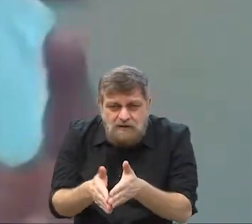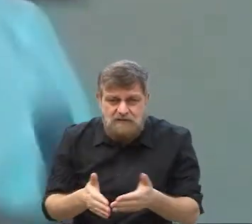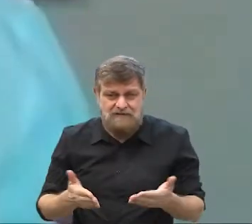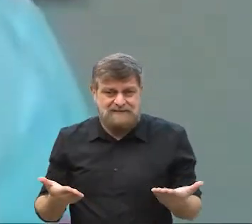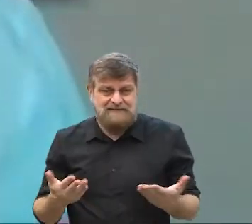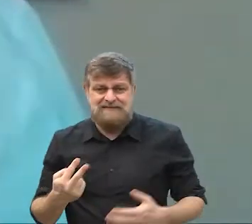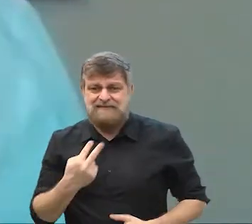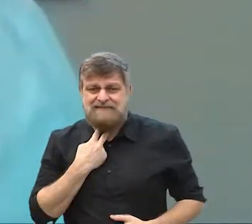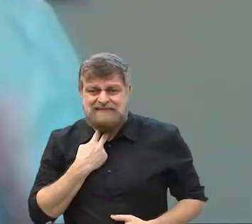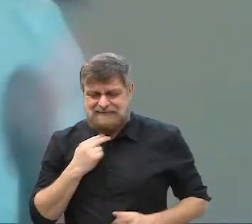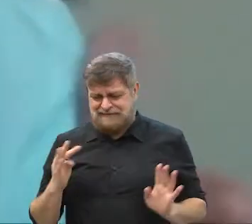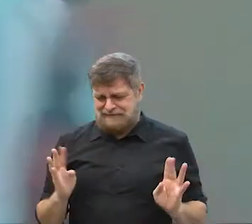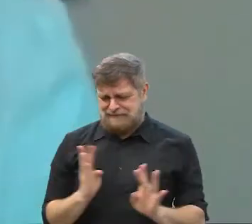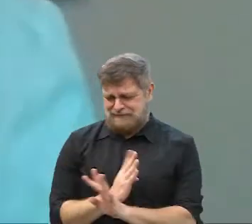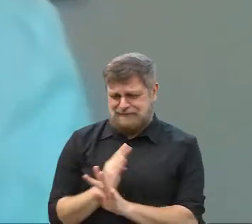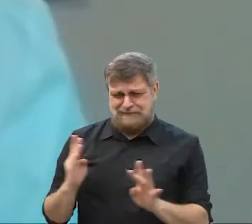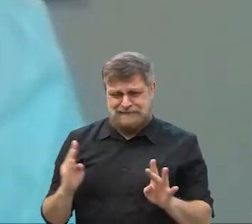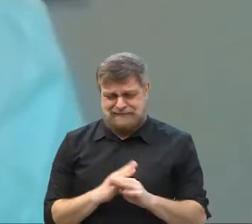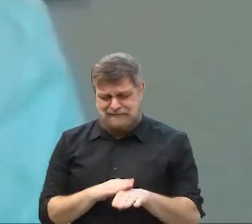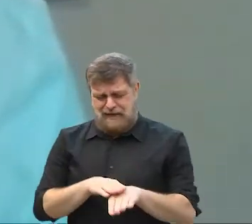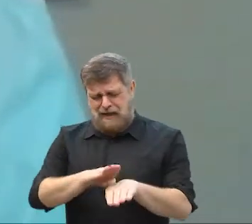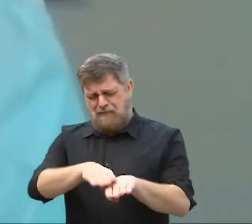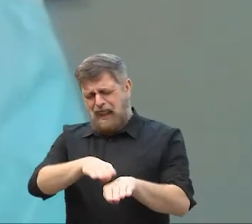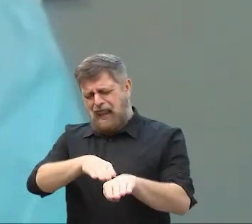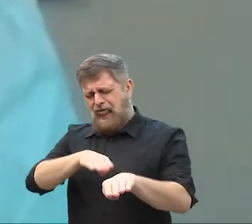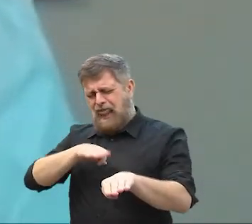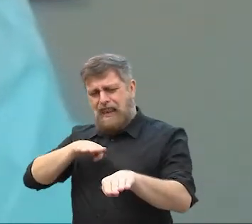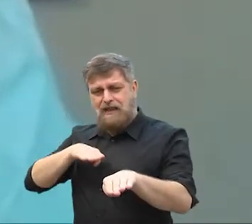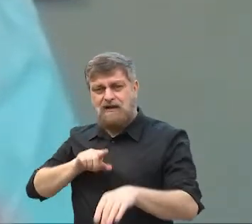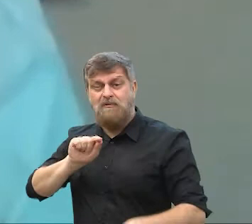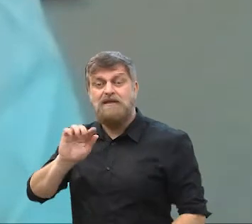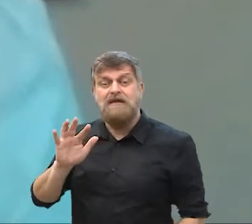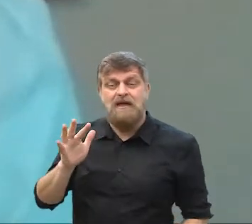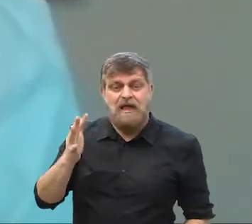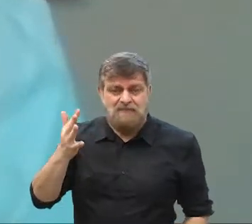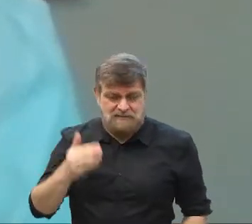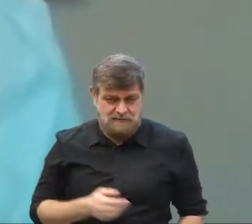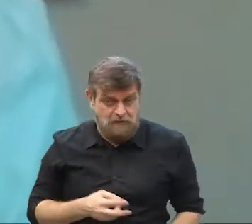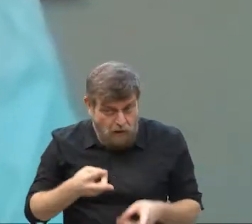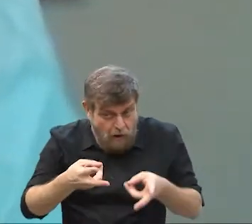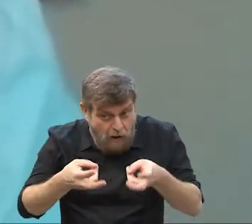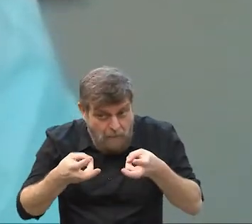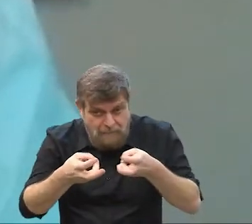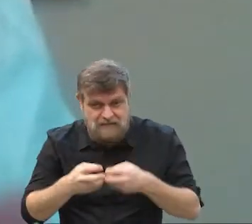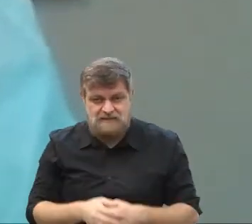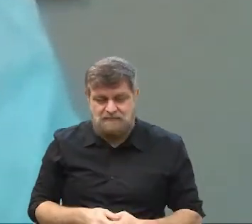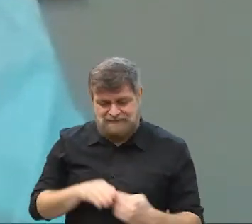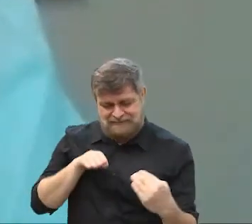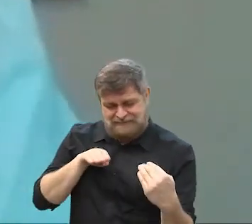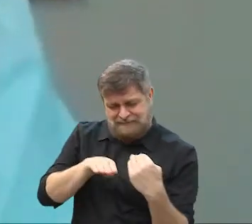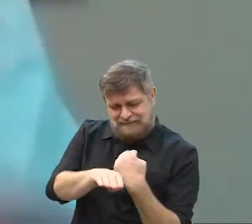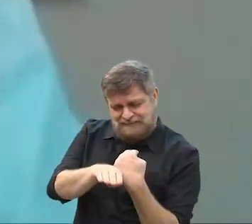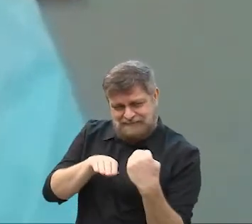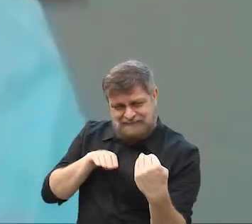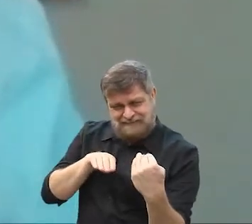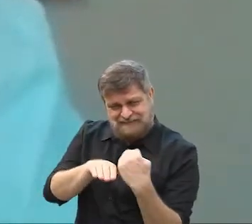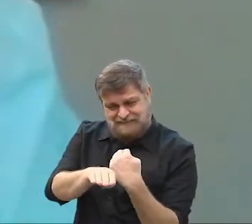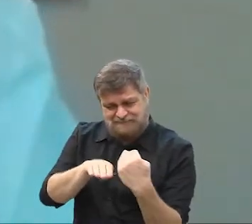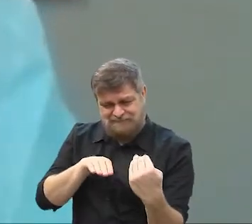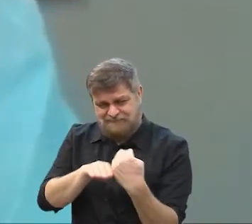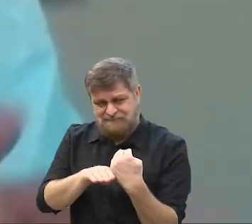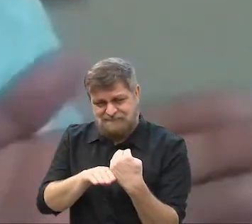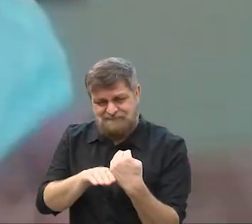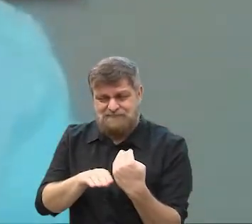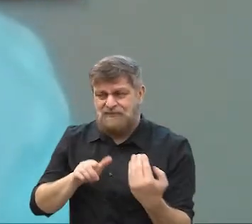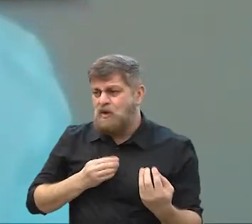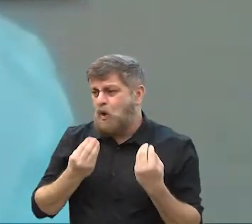naturalmente, muitas pessoas utilizavam, e aí, imagina a situação, mão dupla, as pessoas acabavam